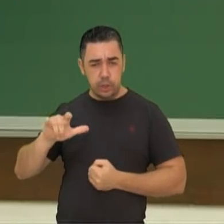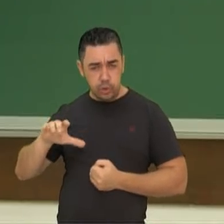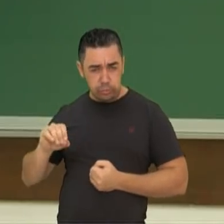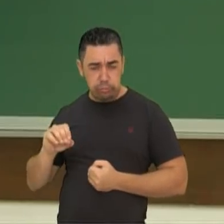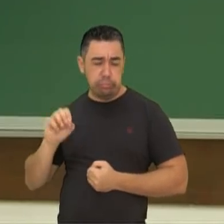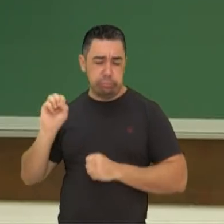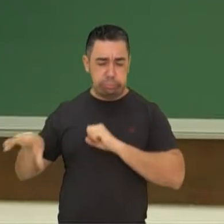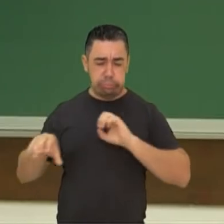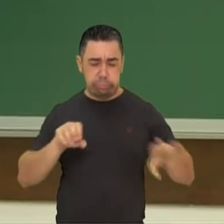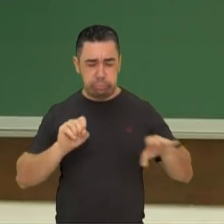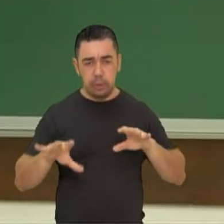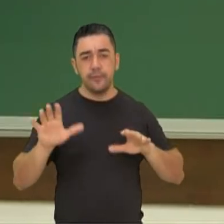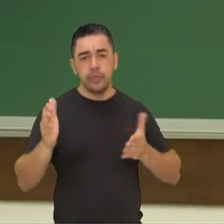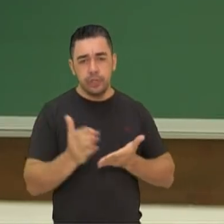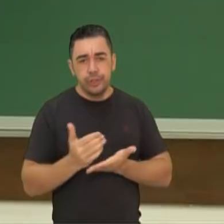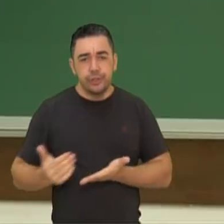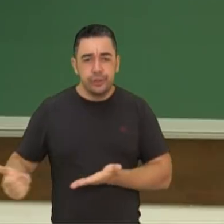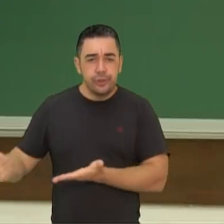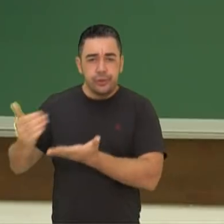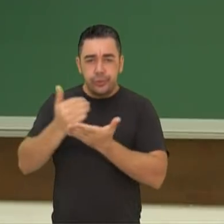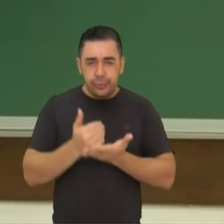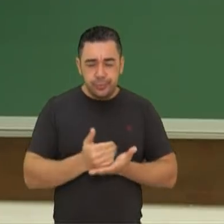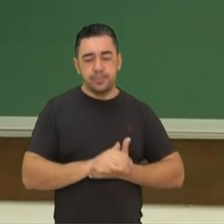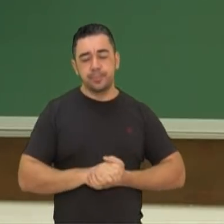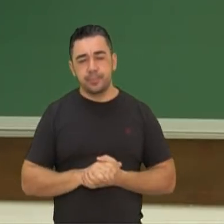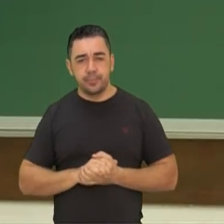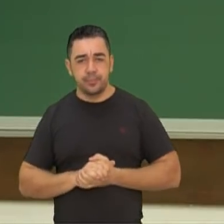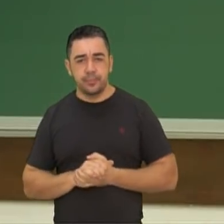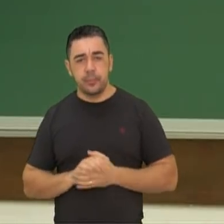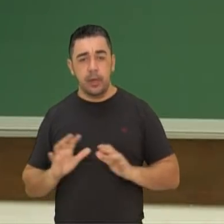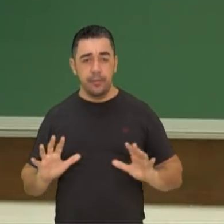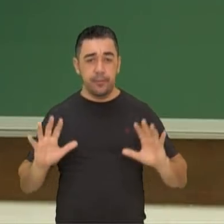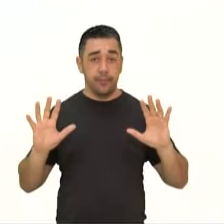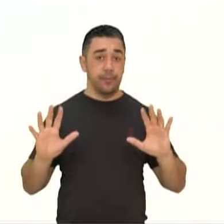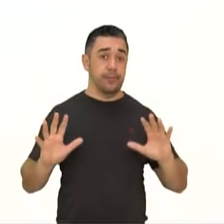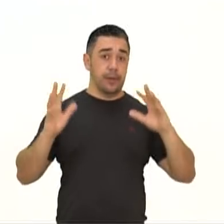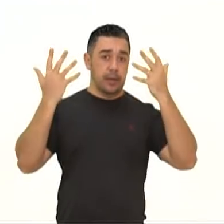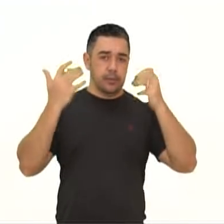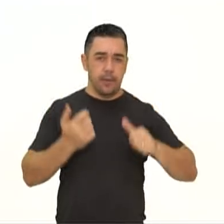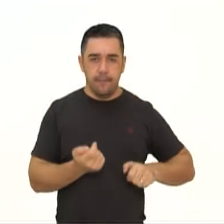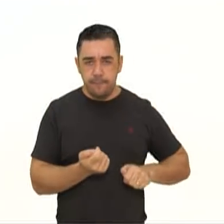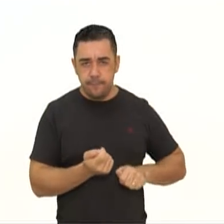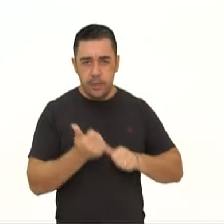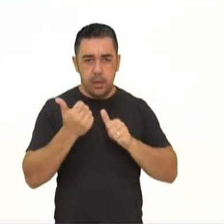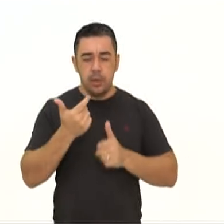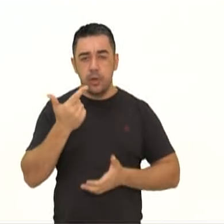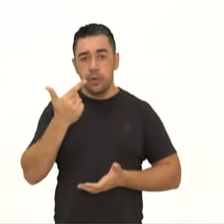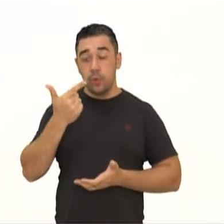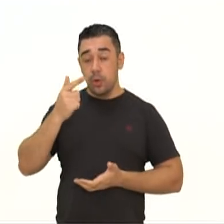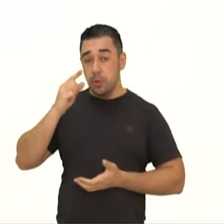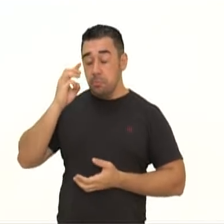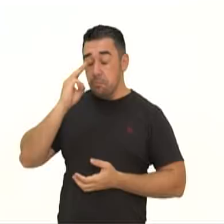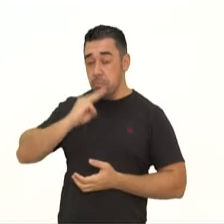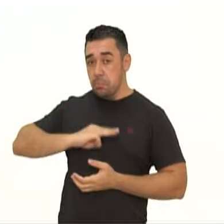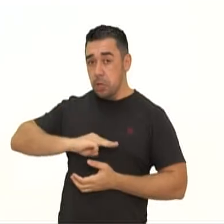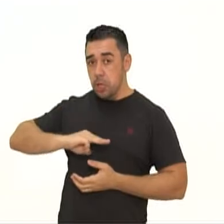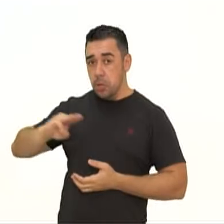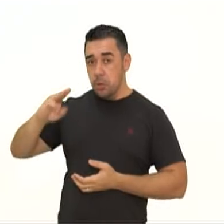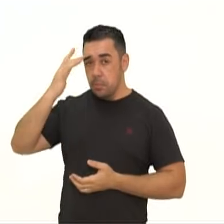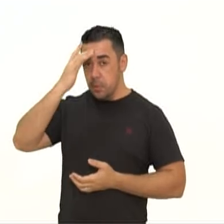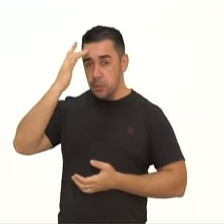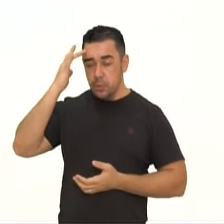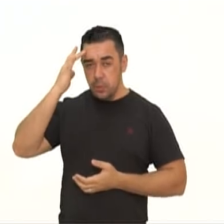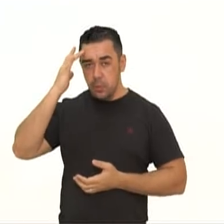do local após o evento. Para a festa da virada, que reuniu 2.400.000